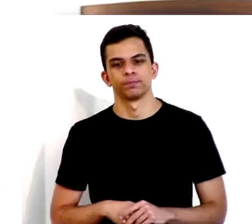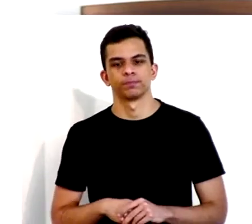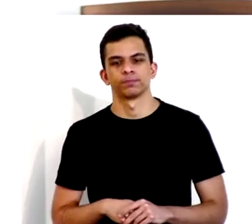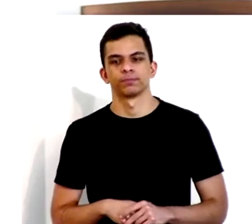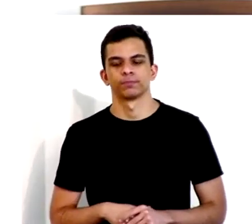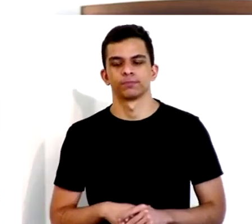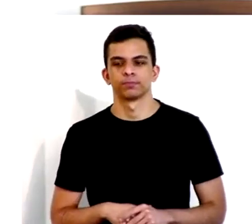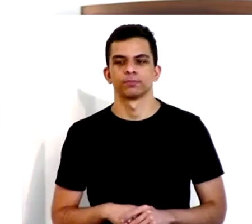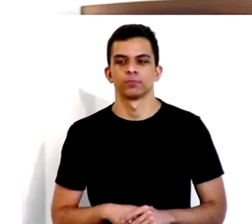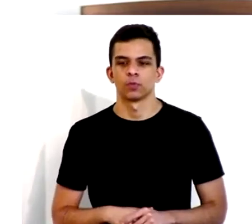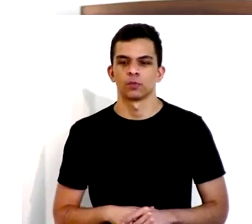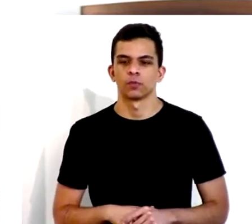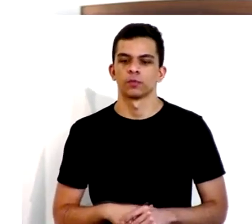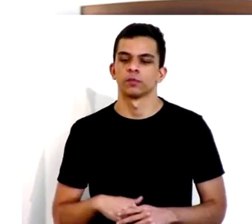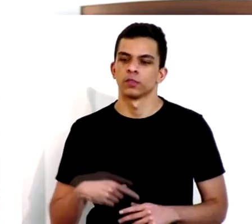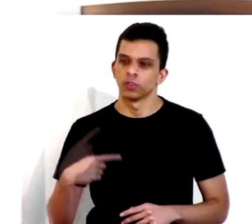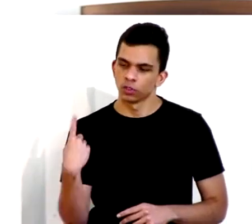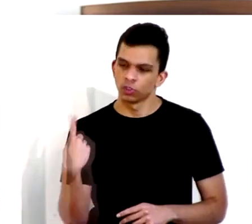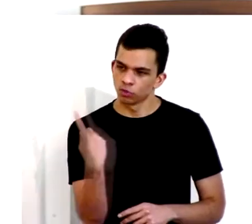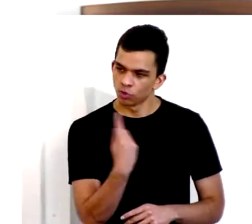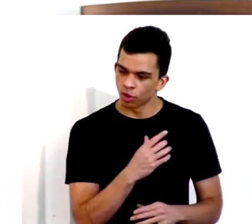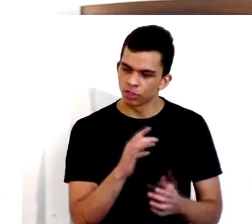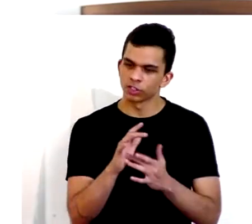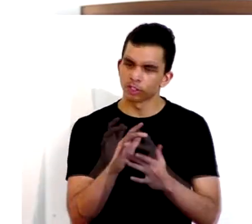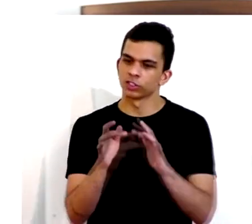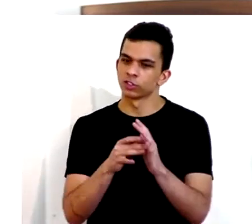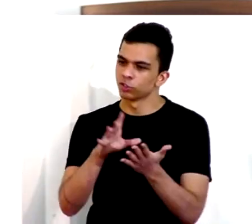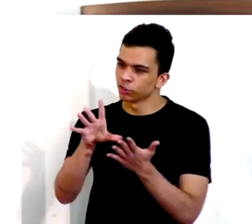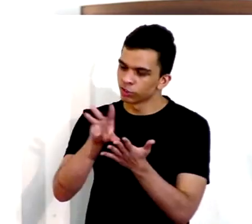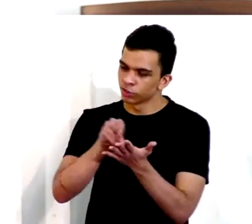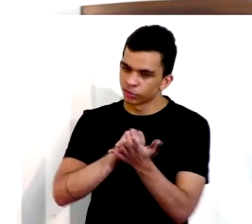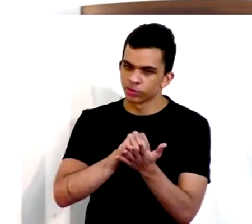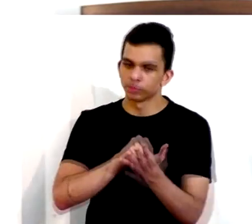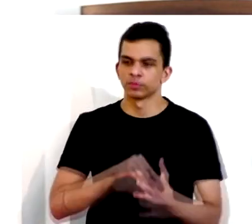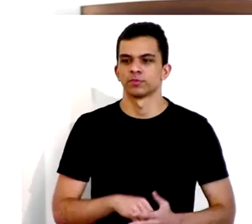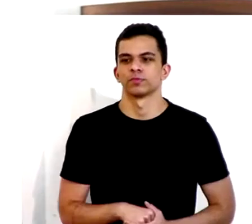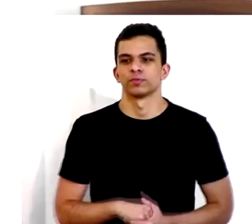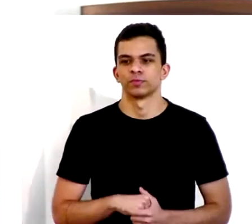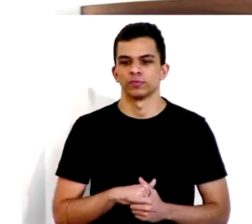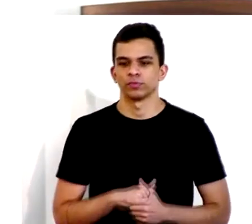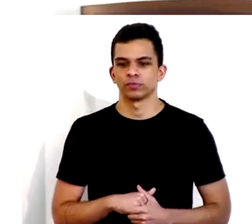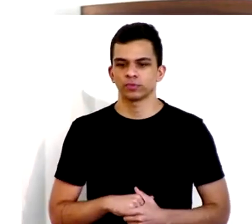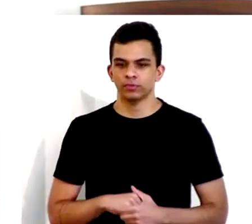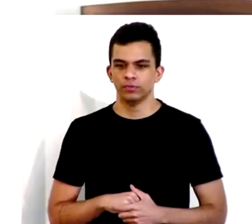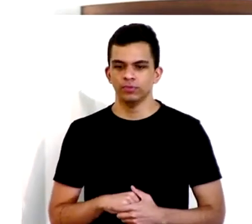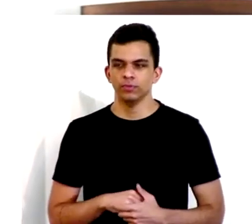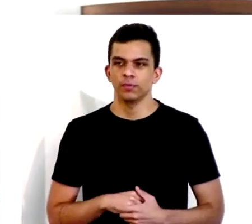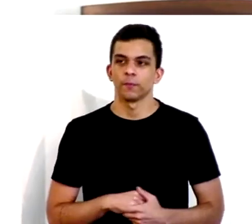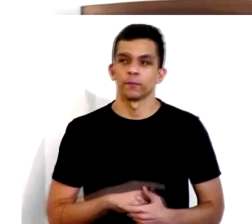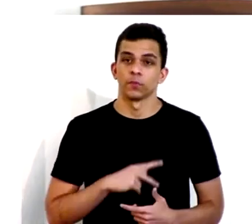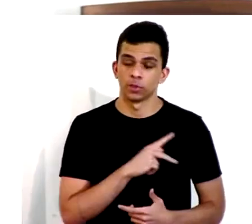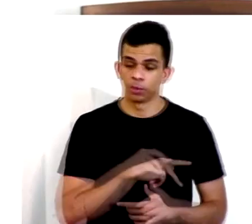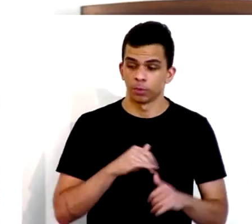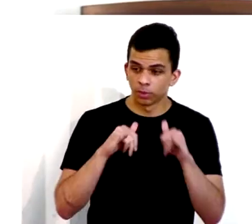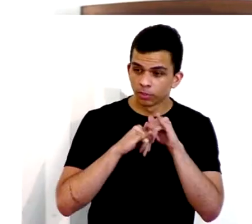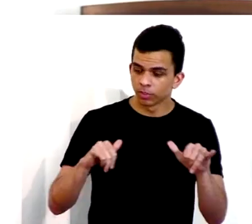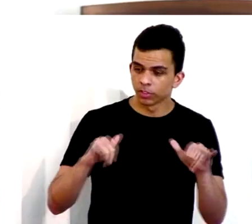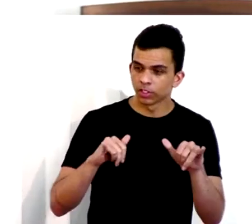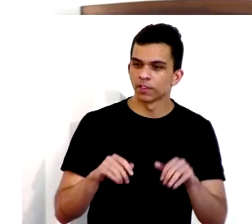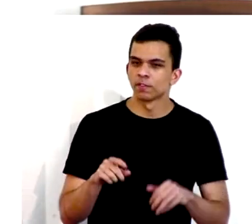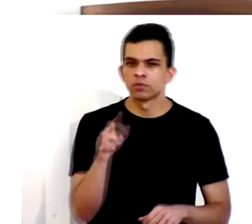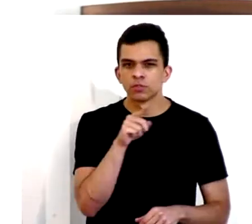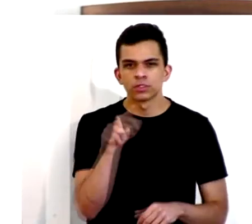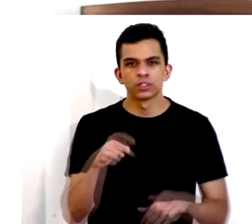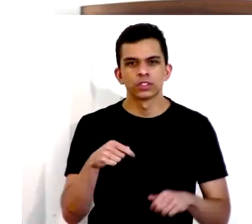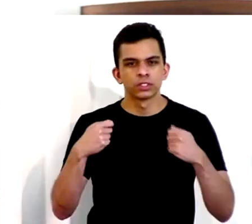sermos imitadores de Deus. Conforme expresso na ordem de Paulo à igreja, sede imitadores.